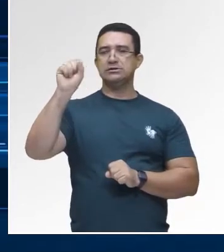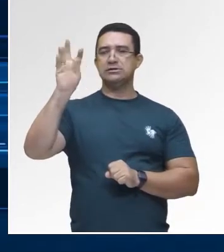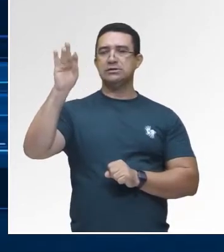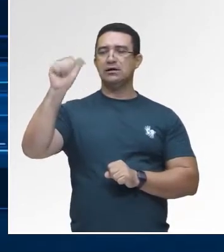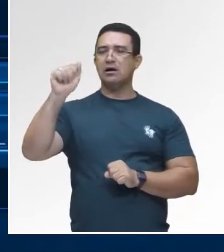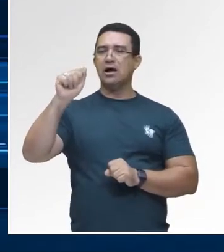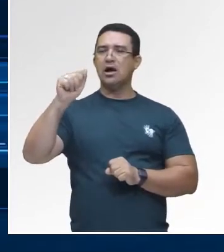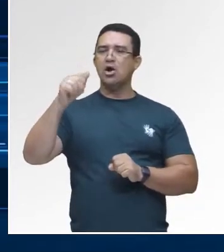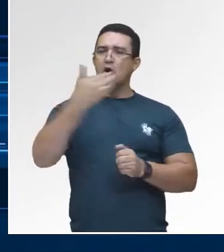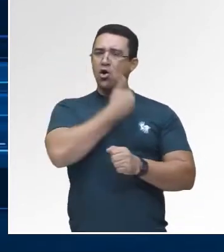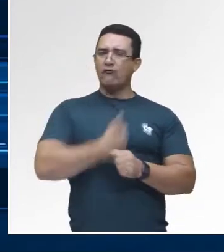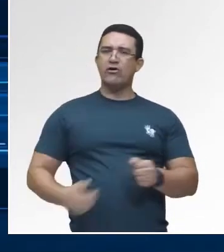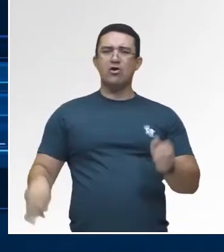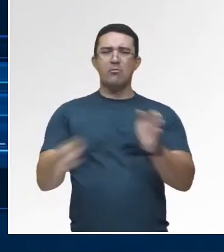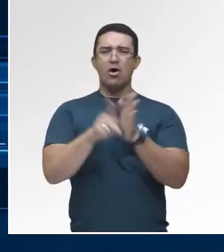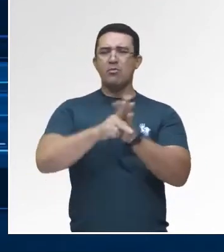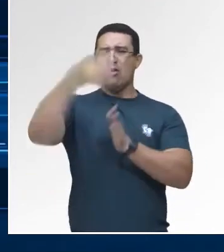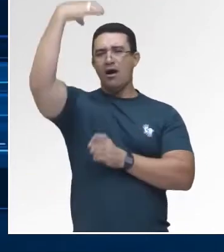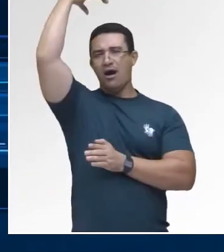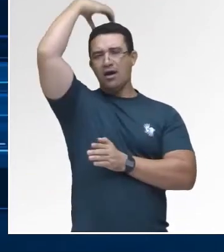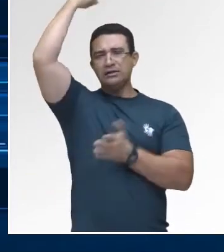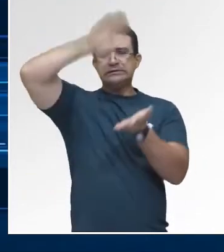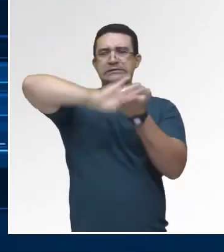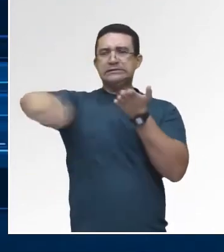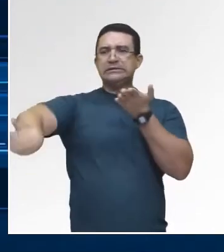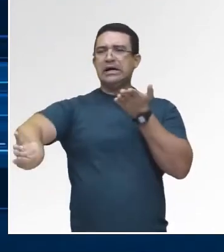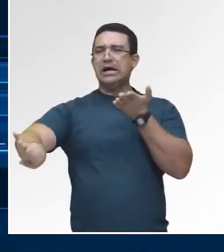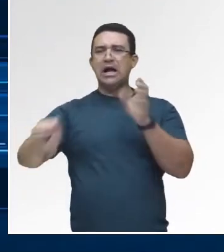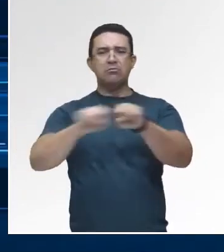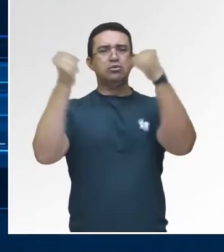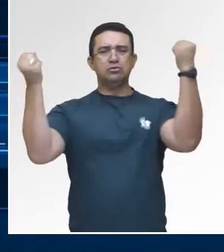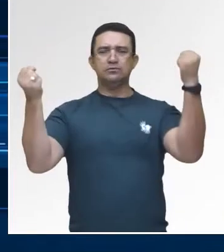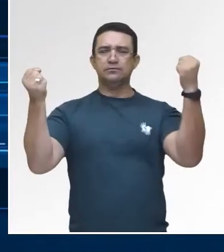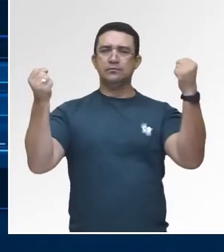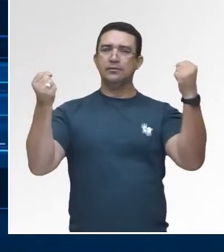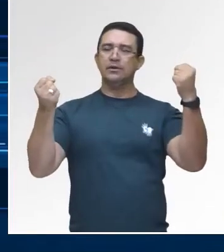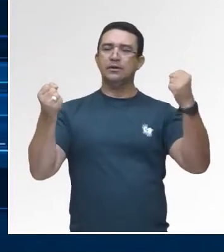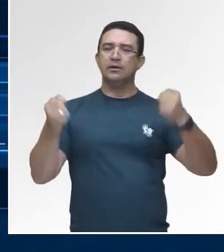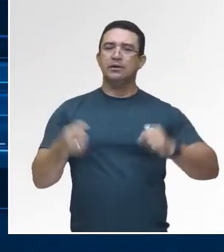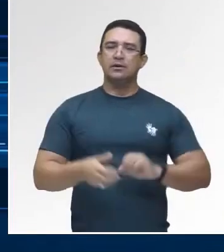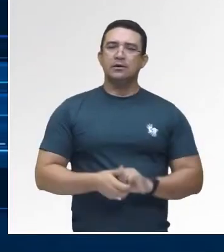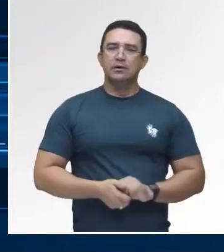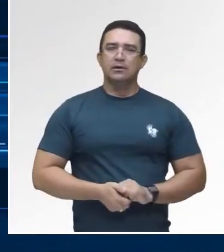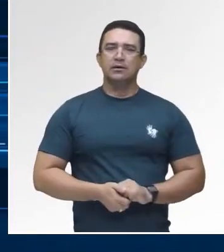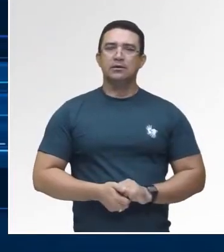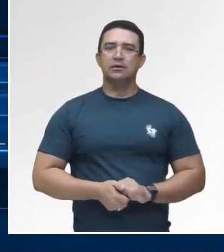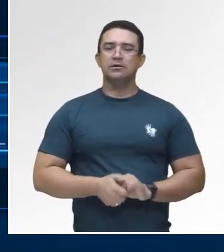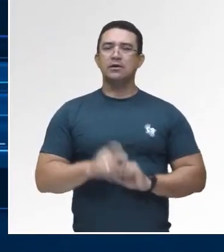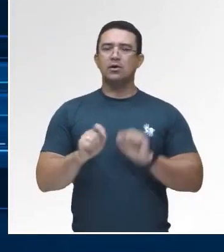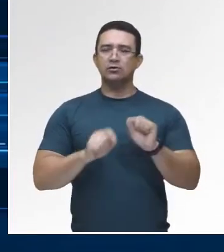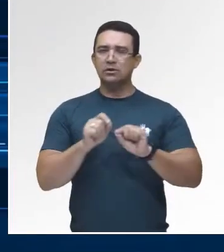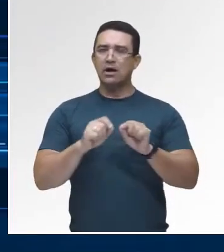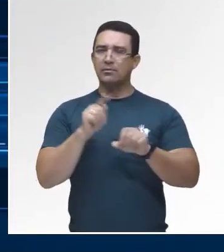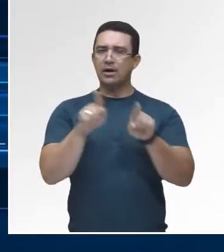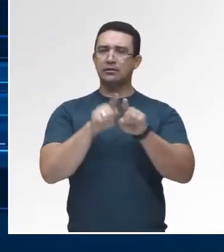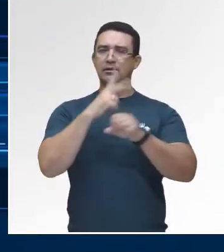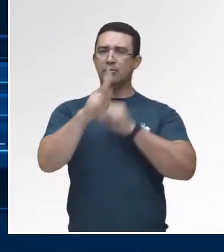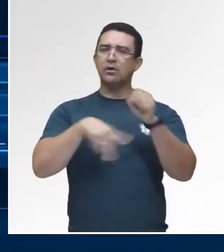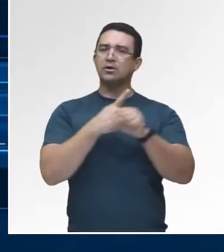eles assistem a essas mudanças, entre as quais a crise das monarquias nacionais, absolutista, que foi derrubada com a